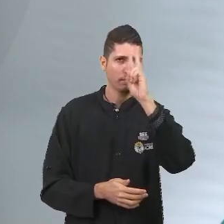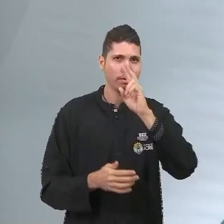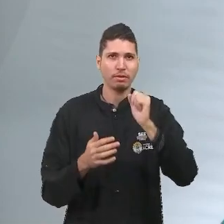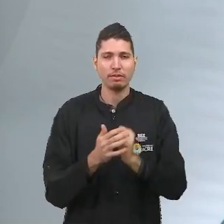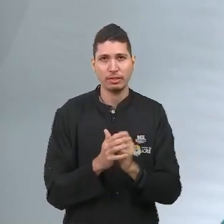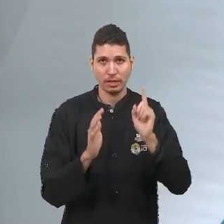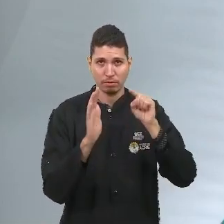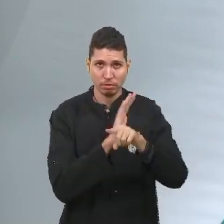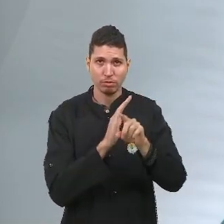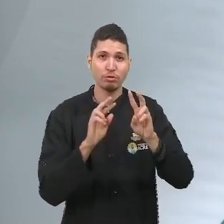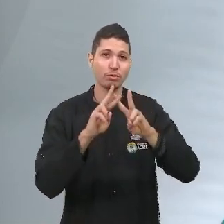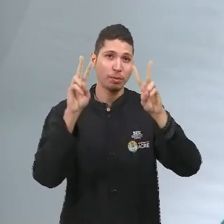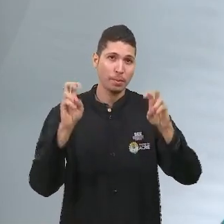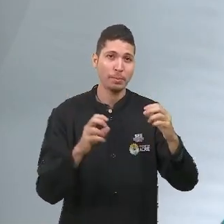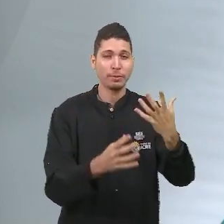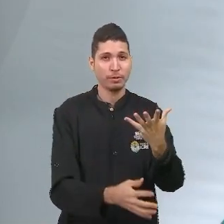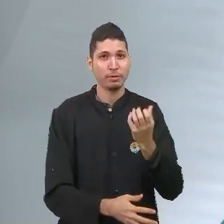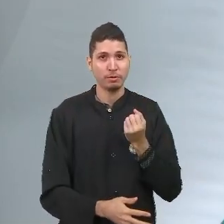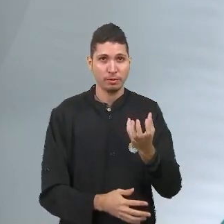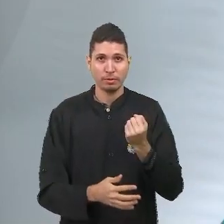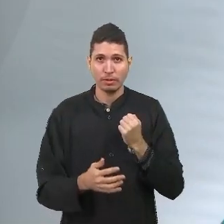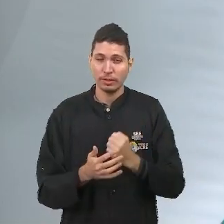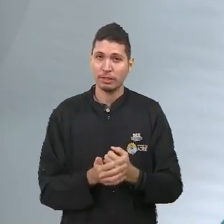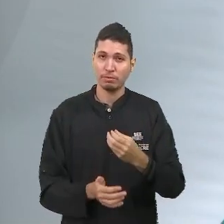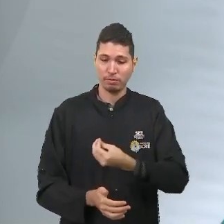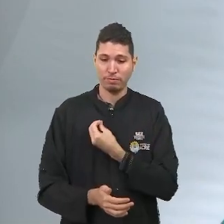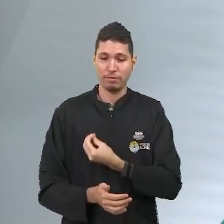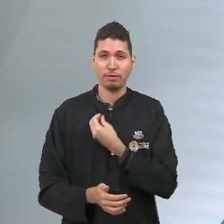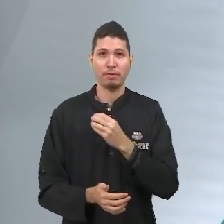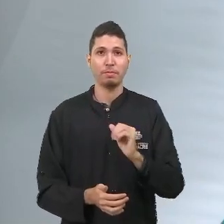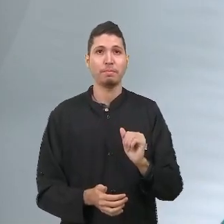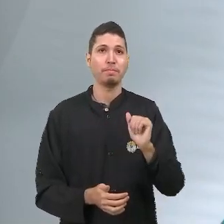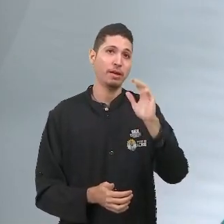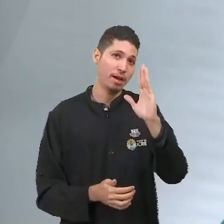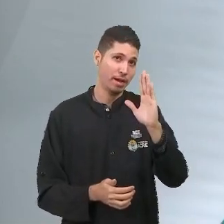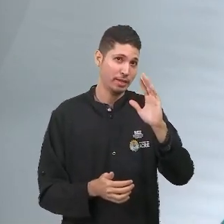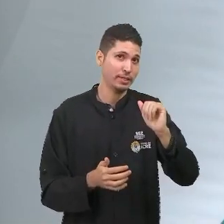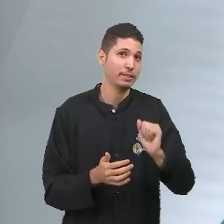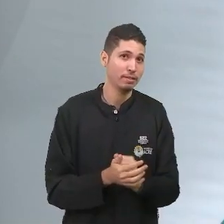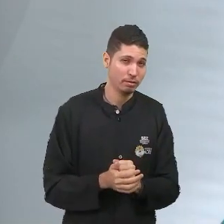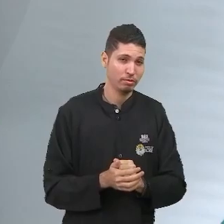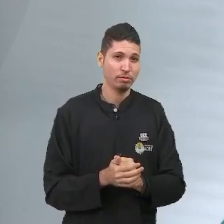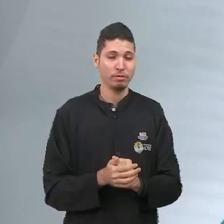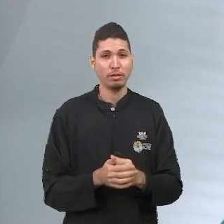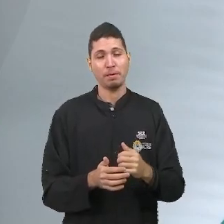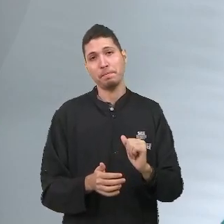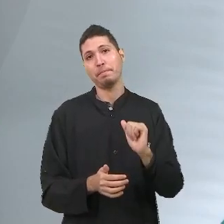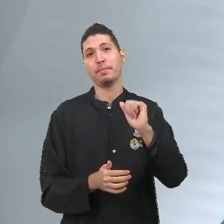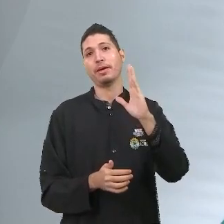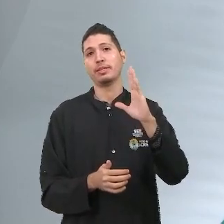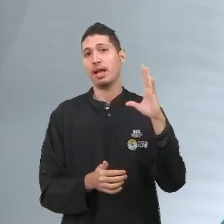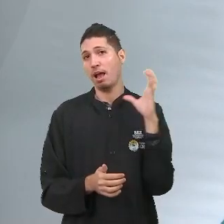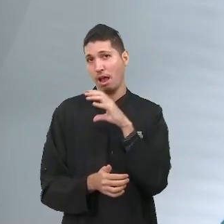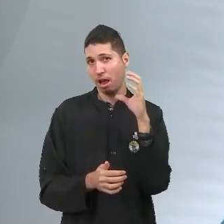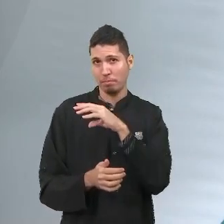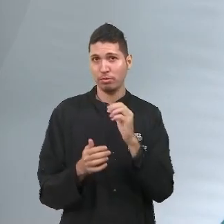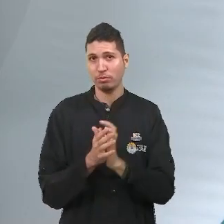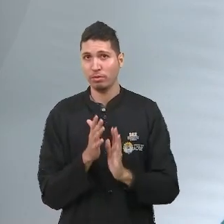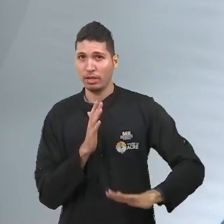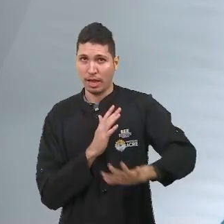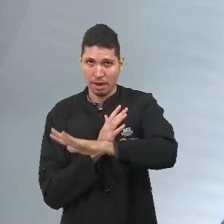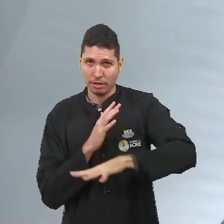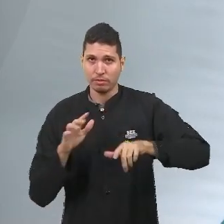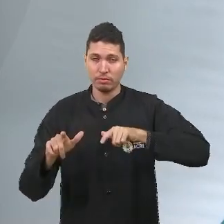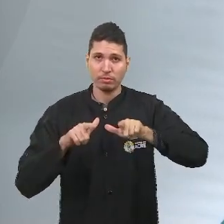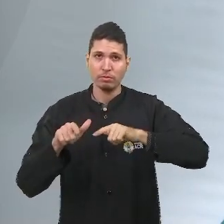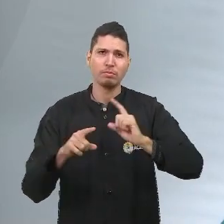questão da aposentadoria, das pessoas estarem vivendo mais, do jovem estar mais cedo no mercado de trabalho. Então, por que a expectativa de vida